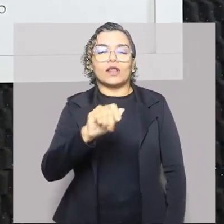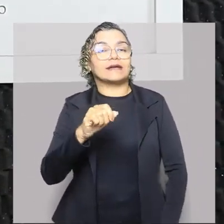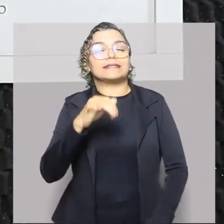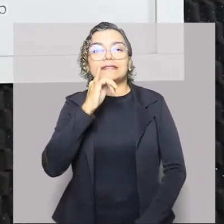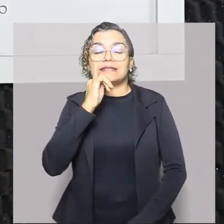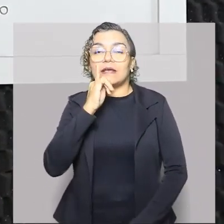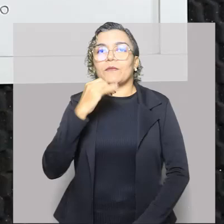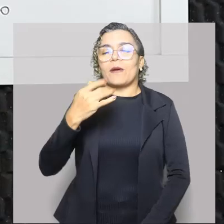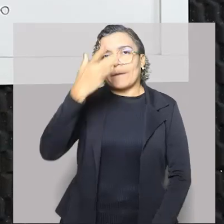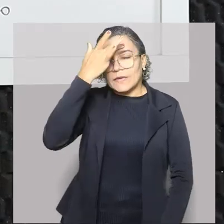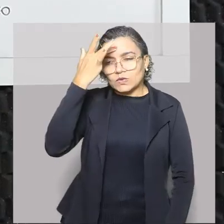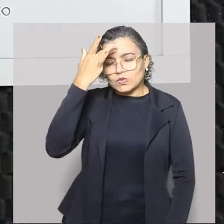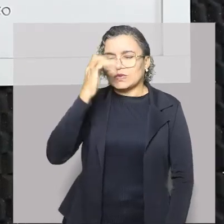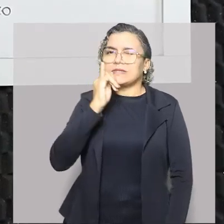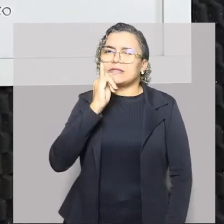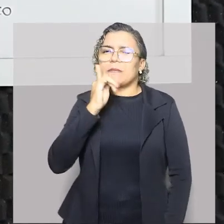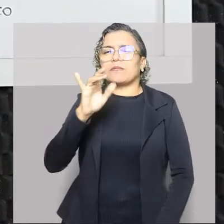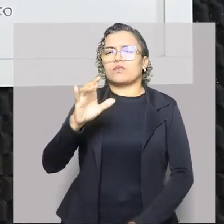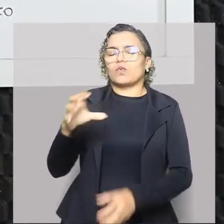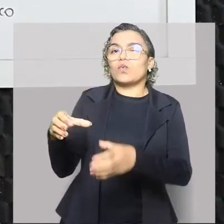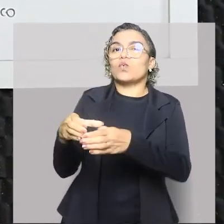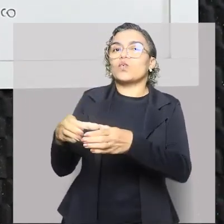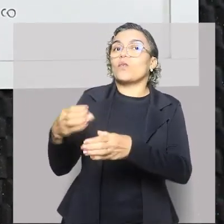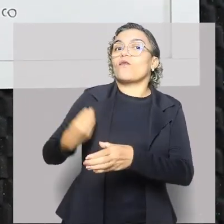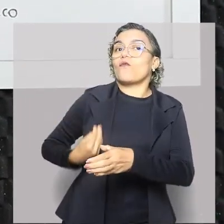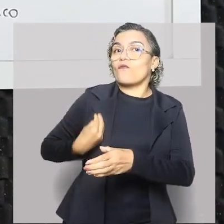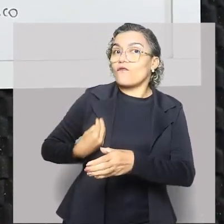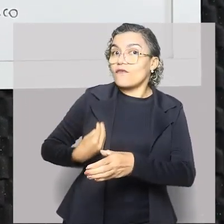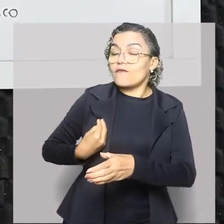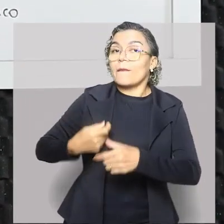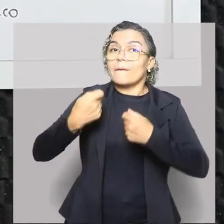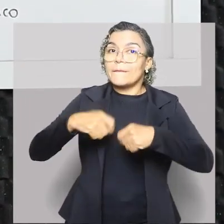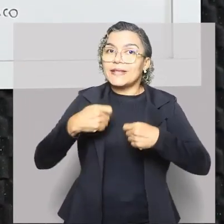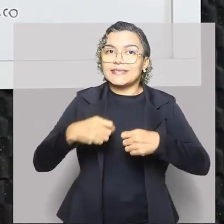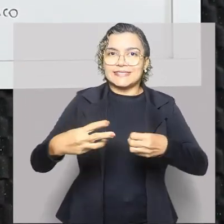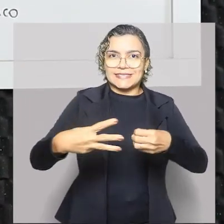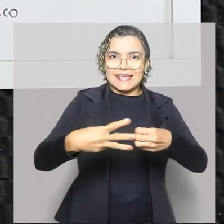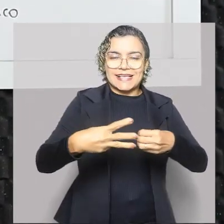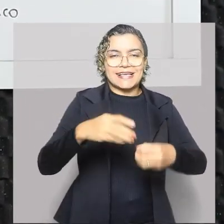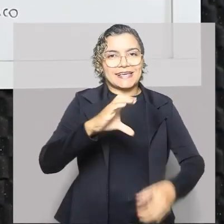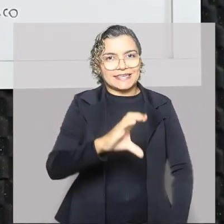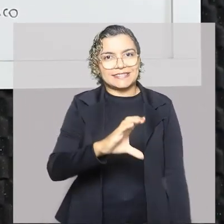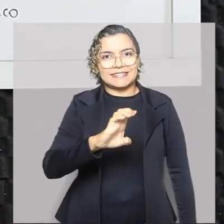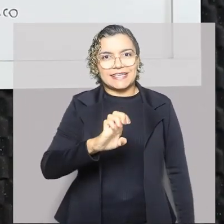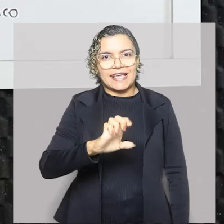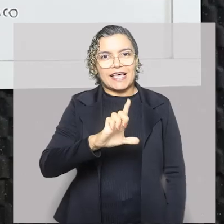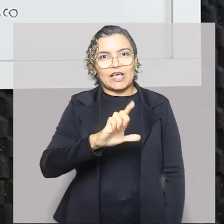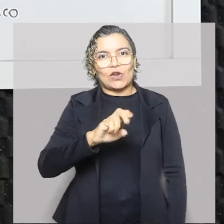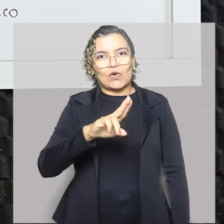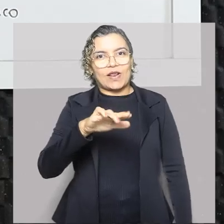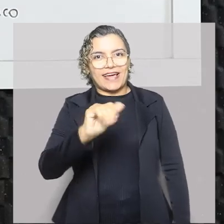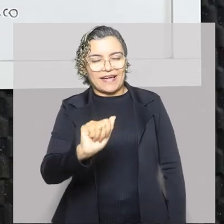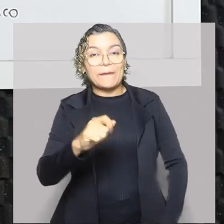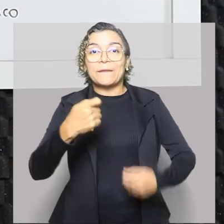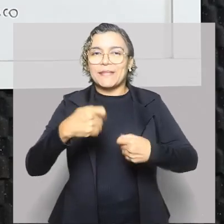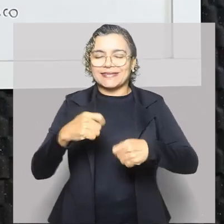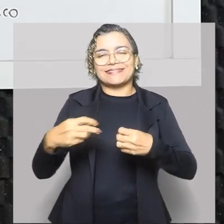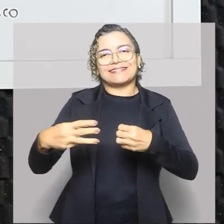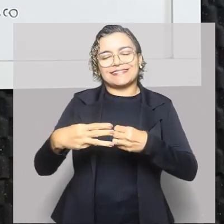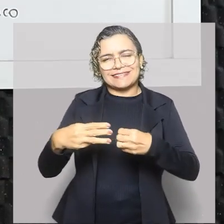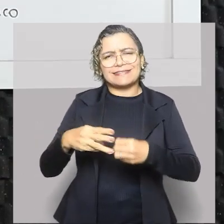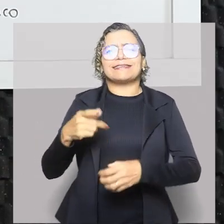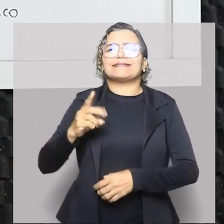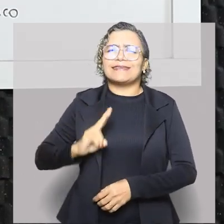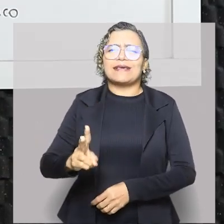considerado vivo na biologia, ele tem que ter célula, aquele nome que a gente repete tanto ali nas nossas